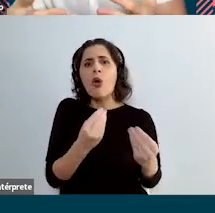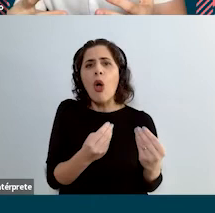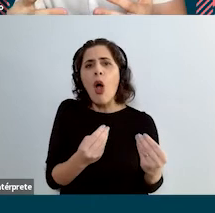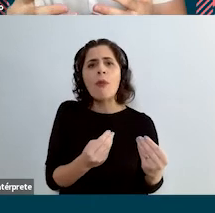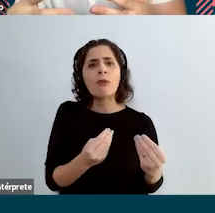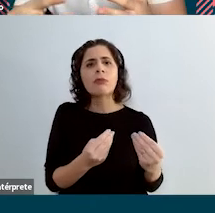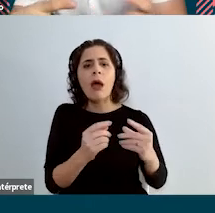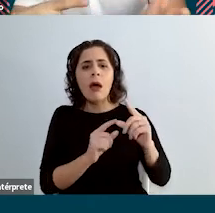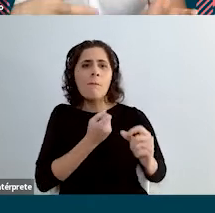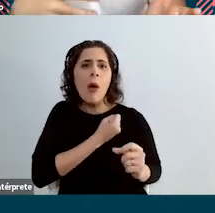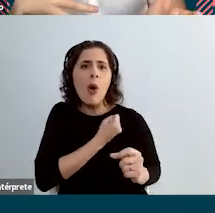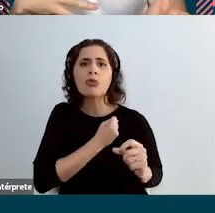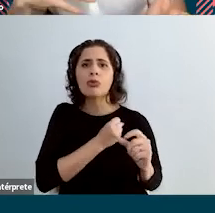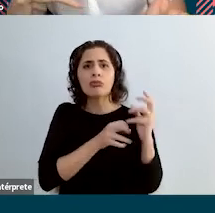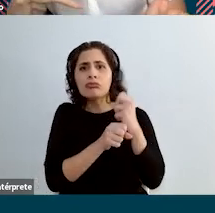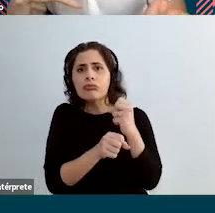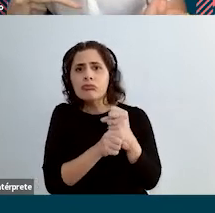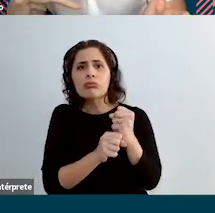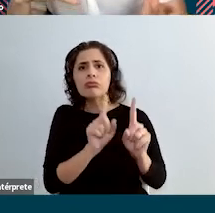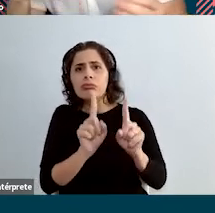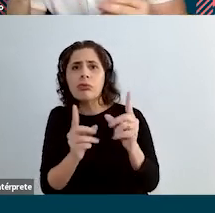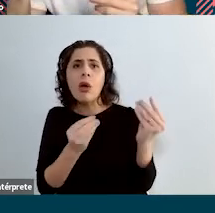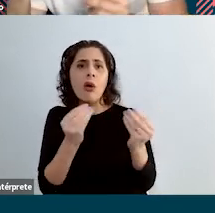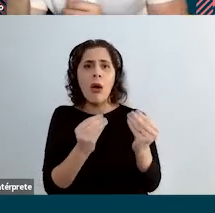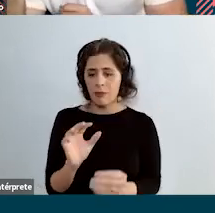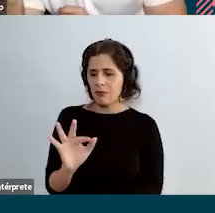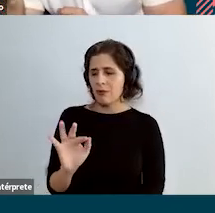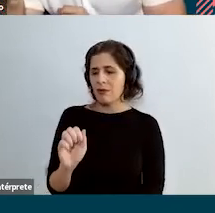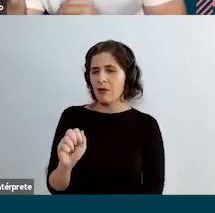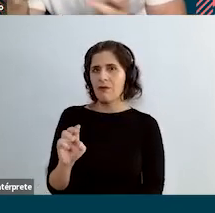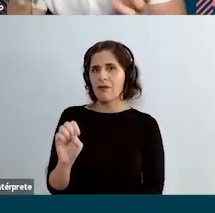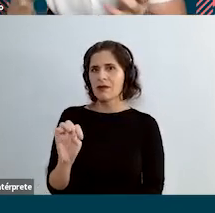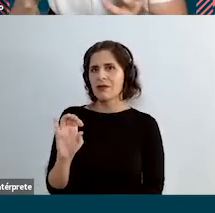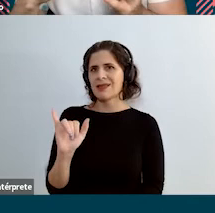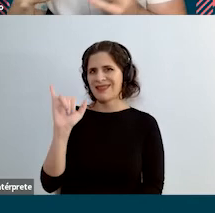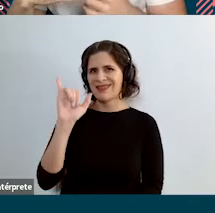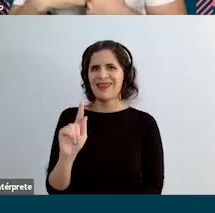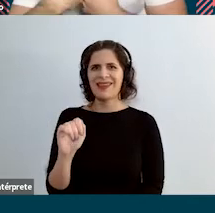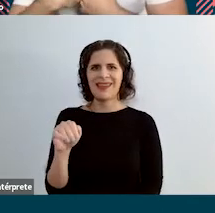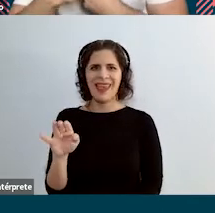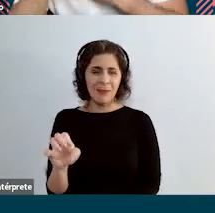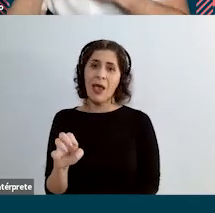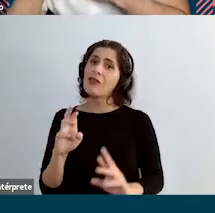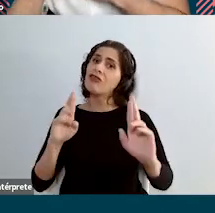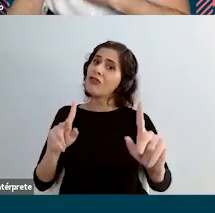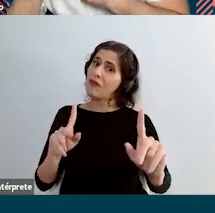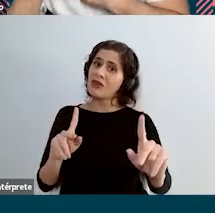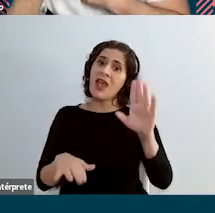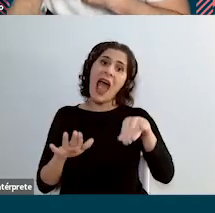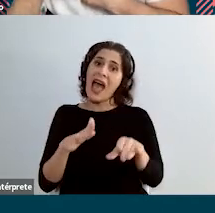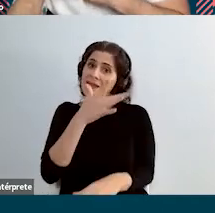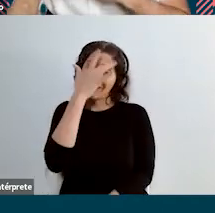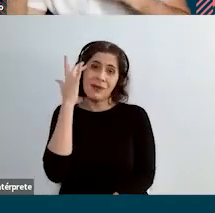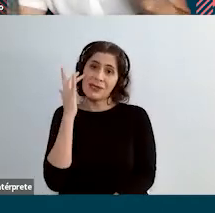é um fantasy game, por que ela tem que montar um grupo pensando estrategicamente, não de torcida, porque às vezes estou torcendo